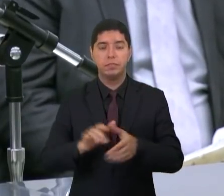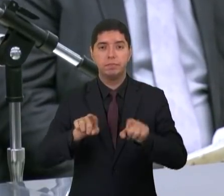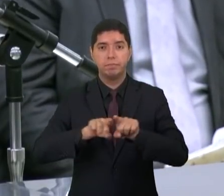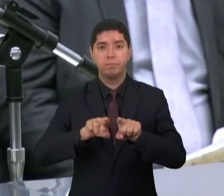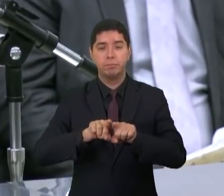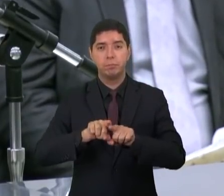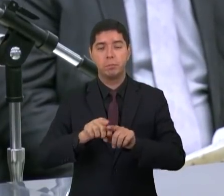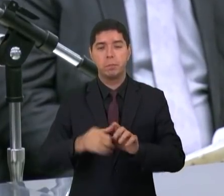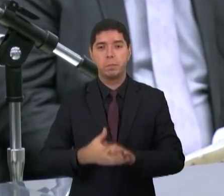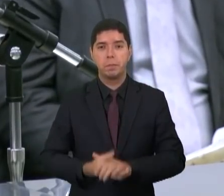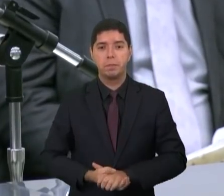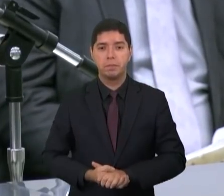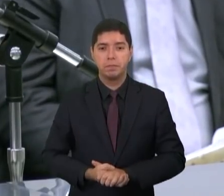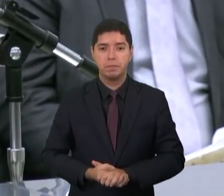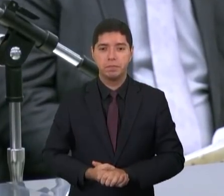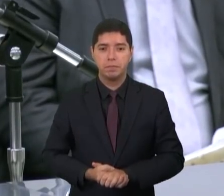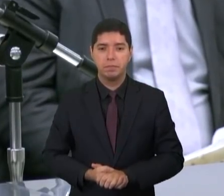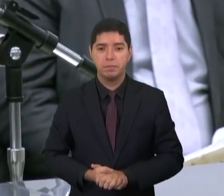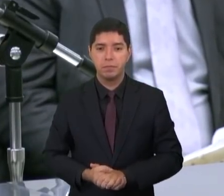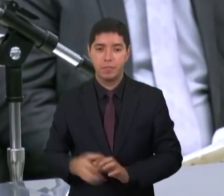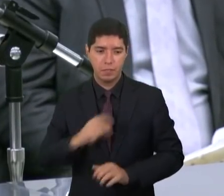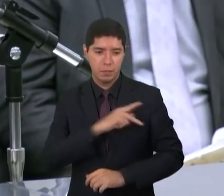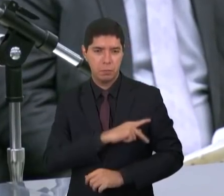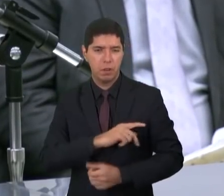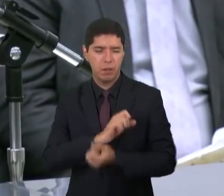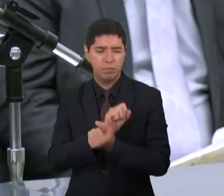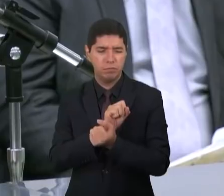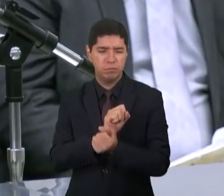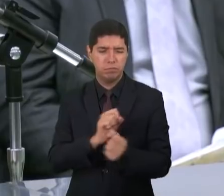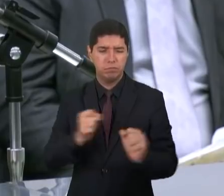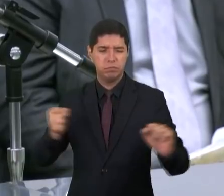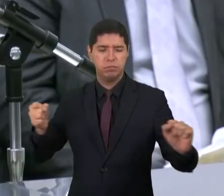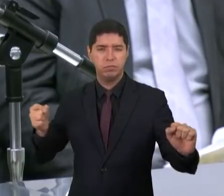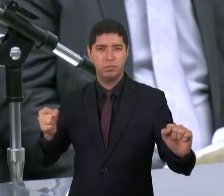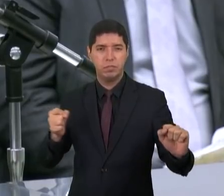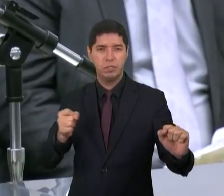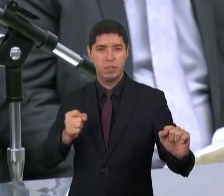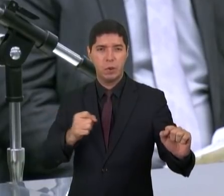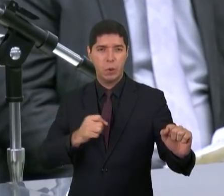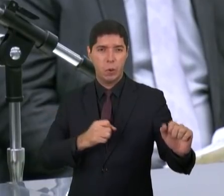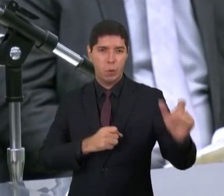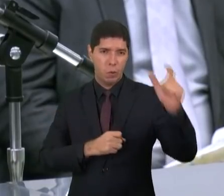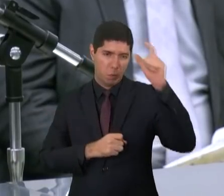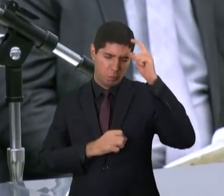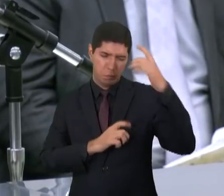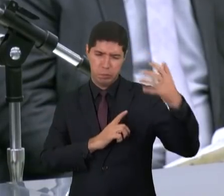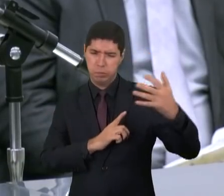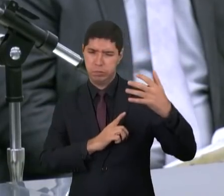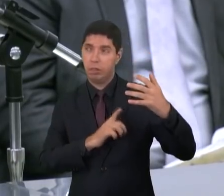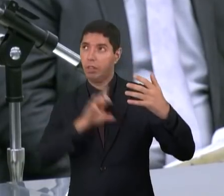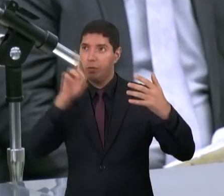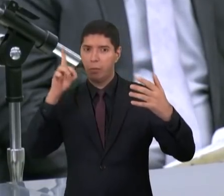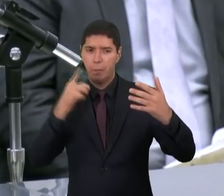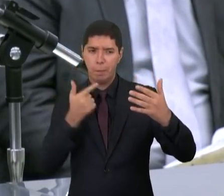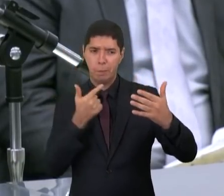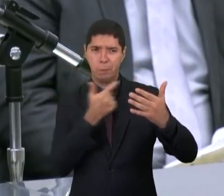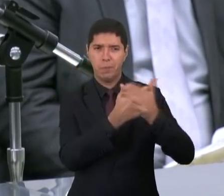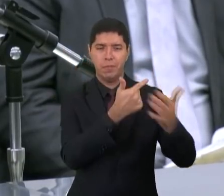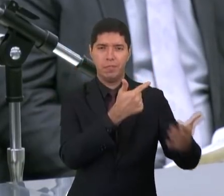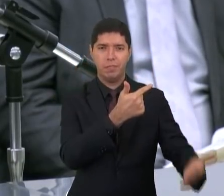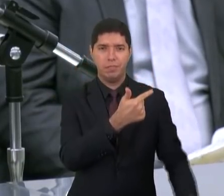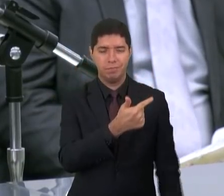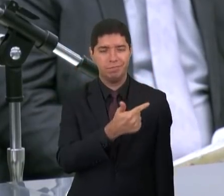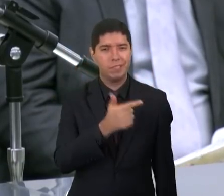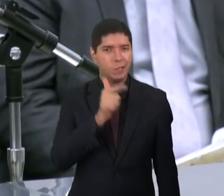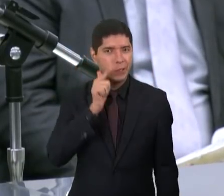ele diz assim: e eu fiquei livre da boca do leão, e o Senhor me livrará de toda má